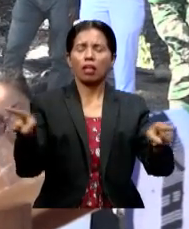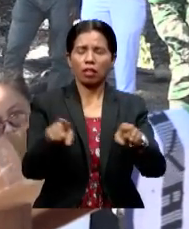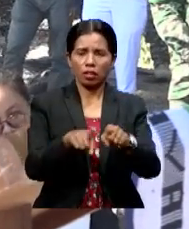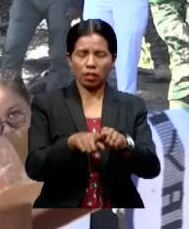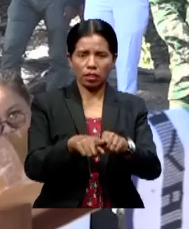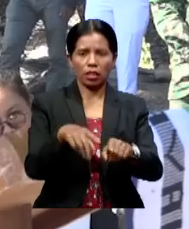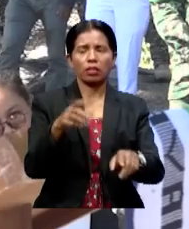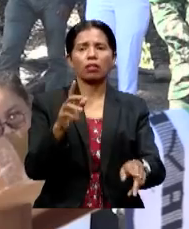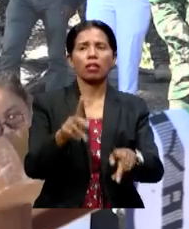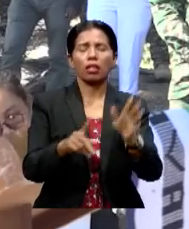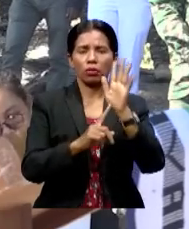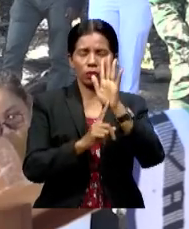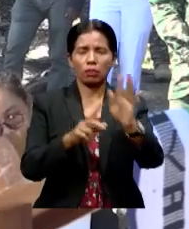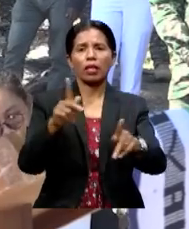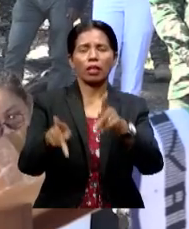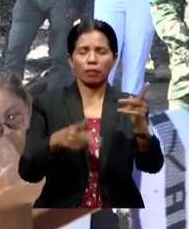atração ida ba turismo.